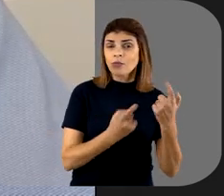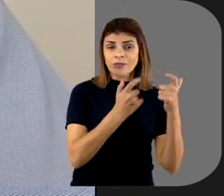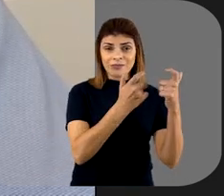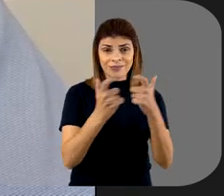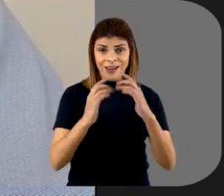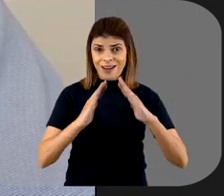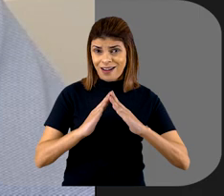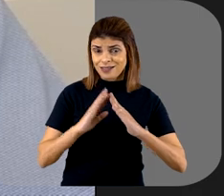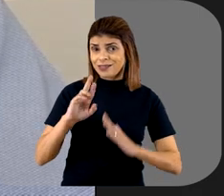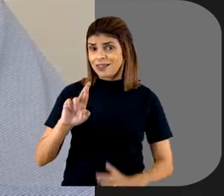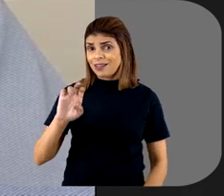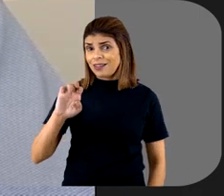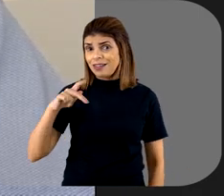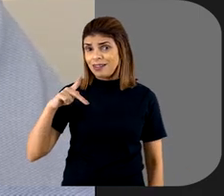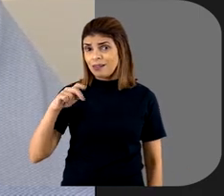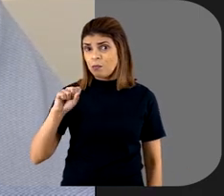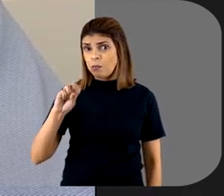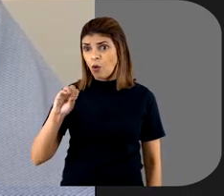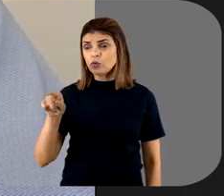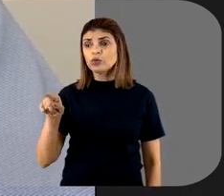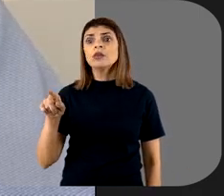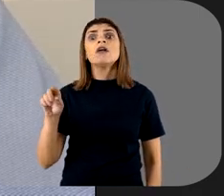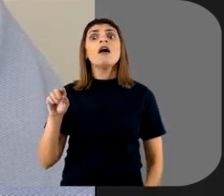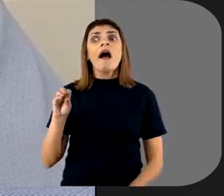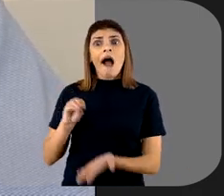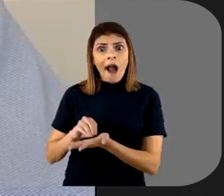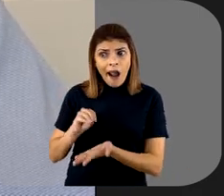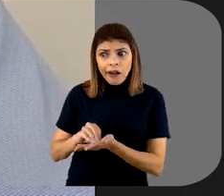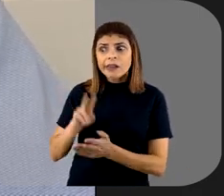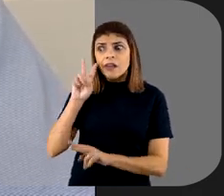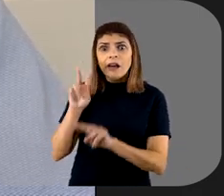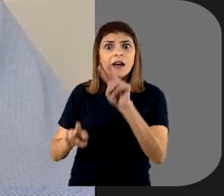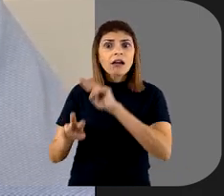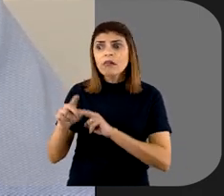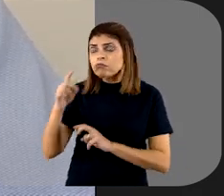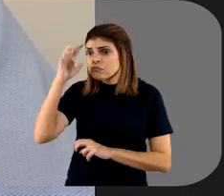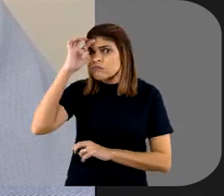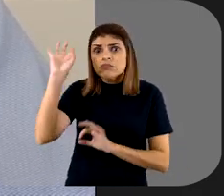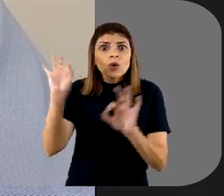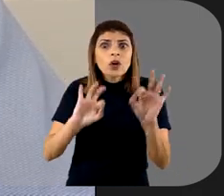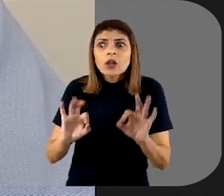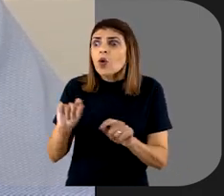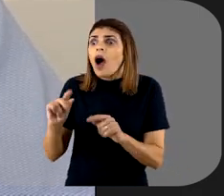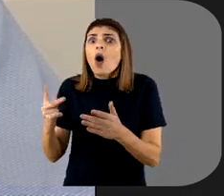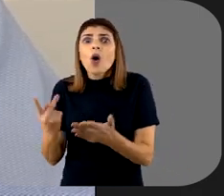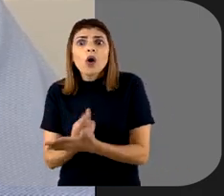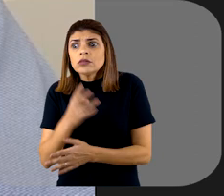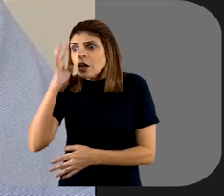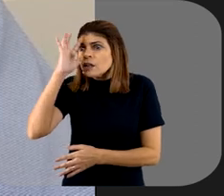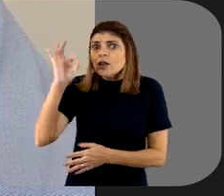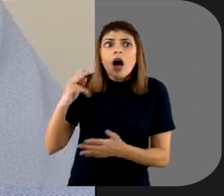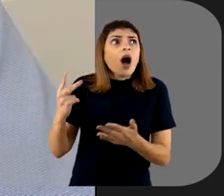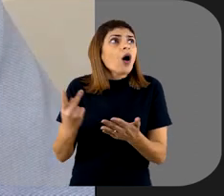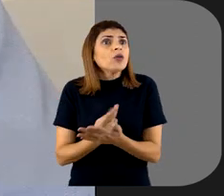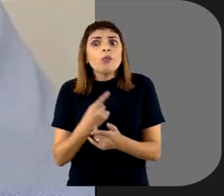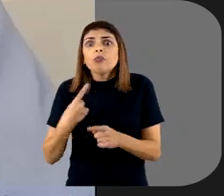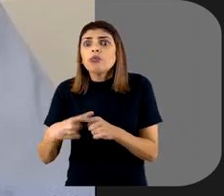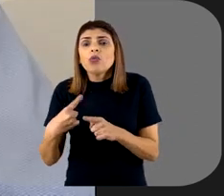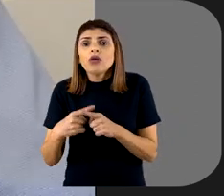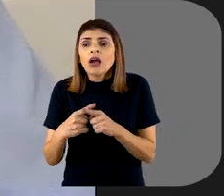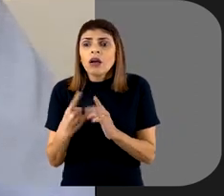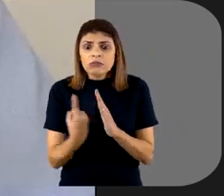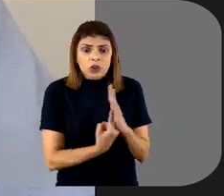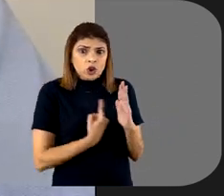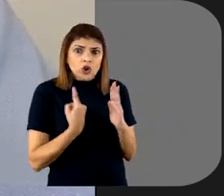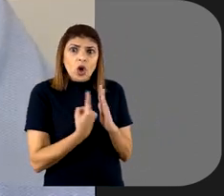algumas instituições, a gente observa que alguns idosos ainda continuam assim, sem compreender realmente o que está acontecendo e por que